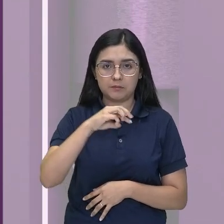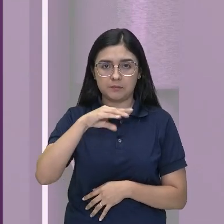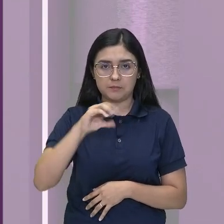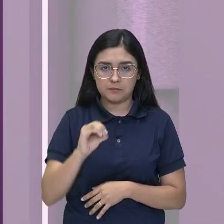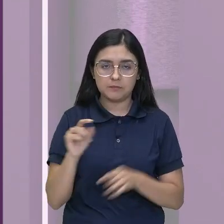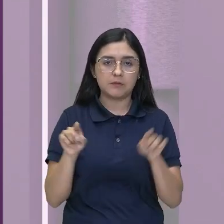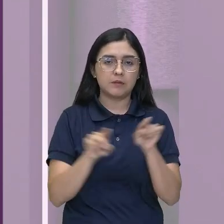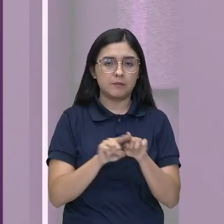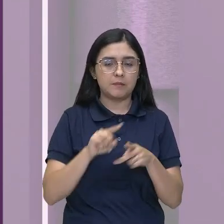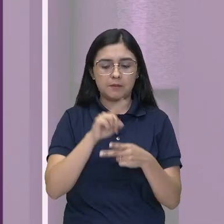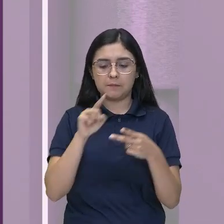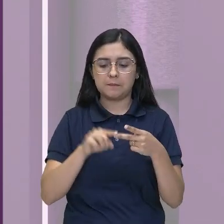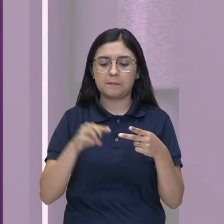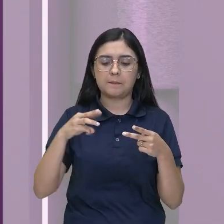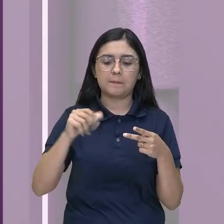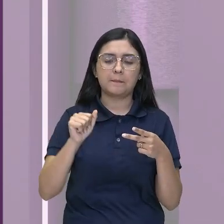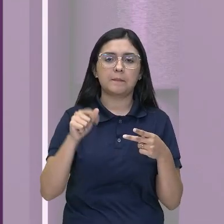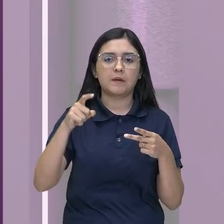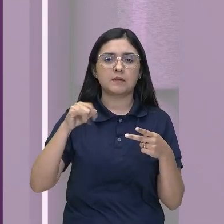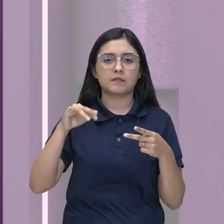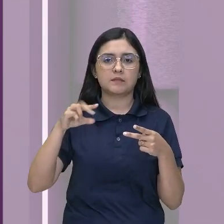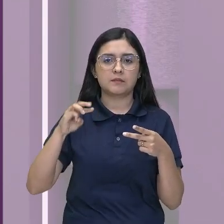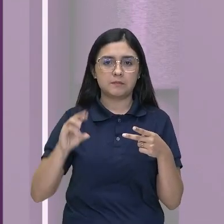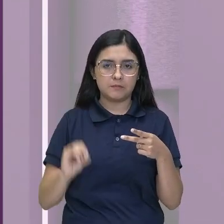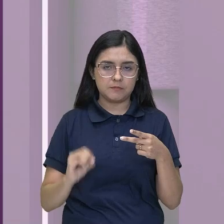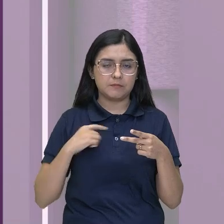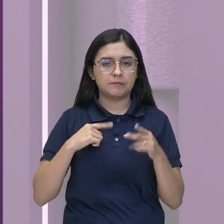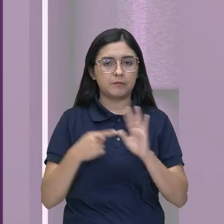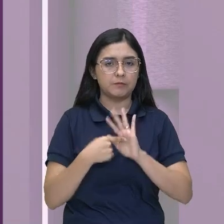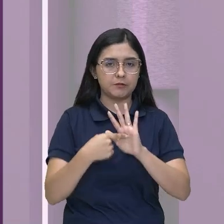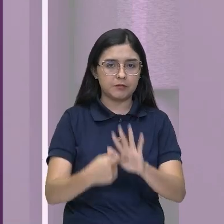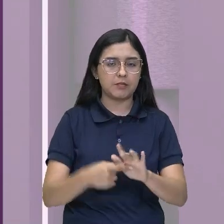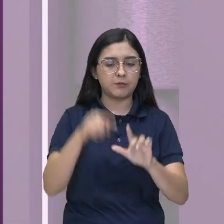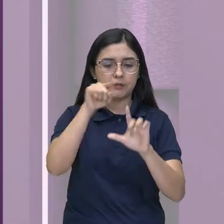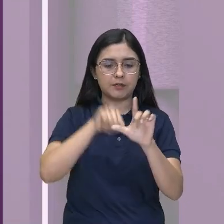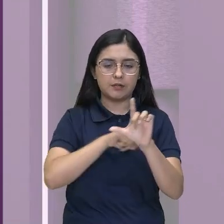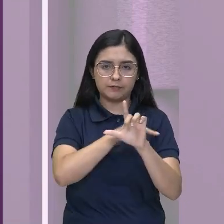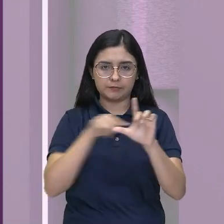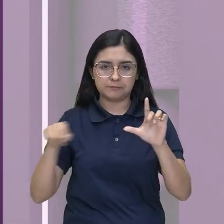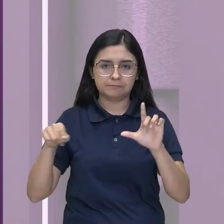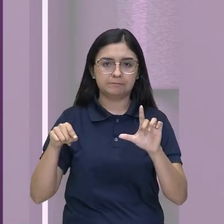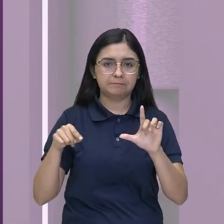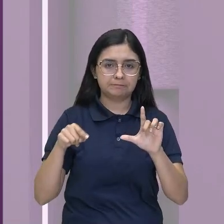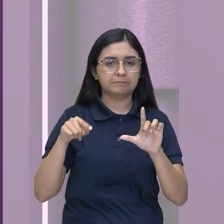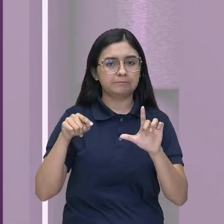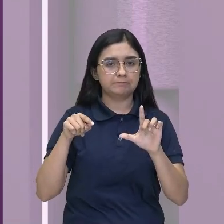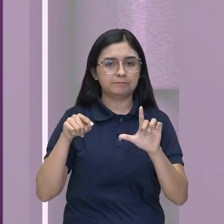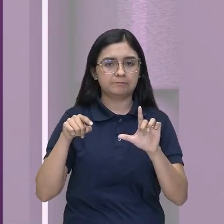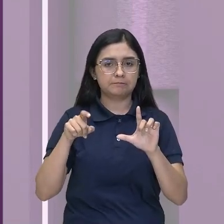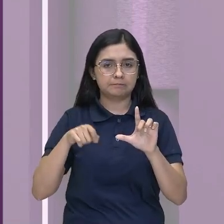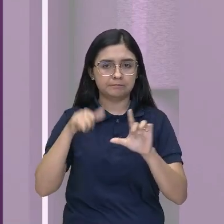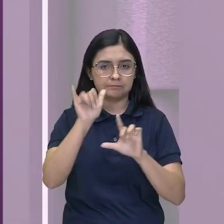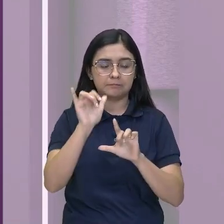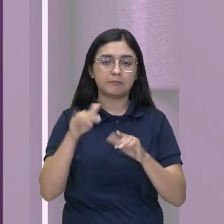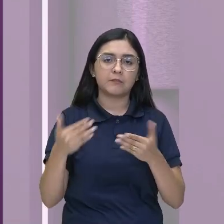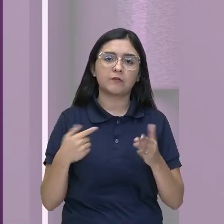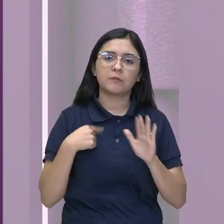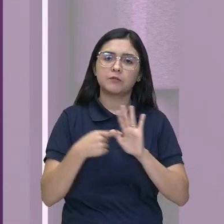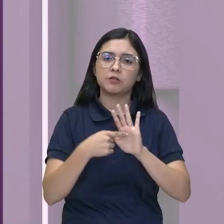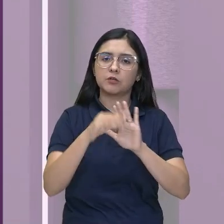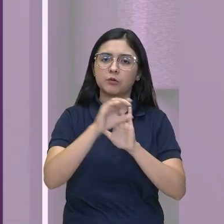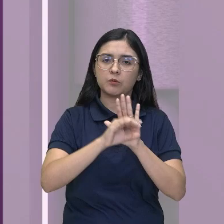ver no gráfico cartesiano de logo mais, tá? E aí, claro, eu vou trazer alguns conceitos e em seguida eu